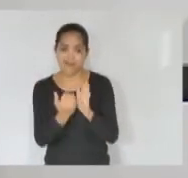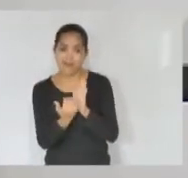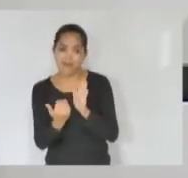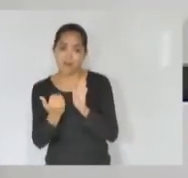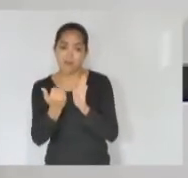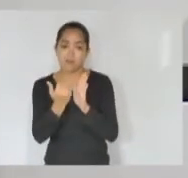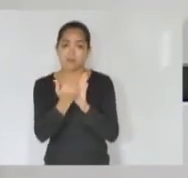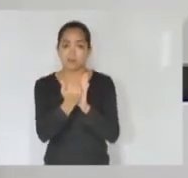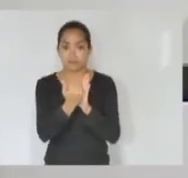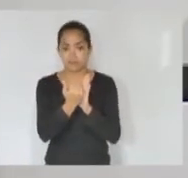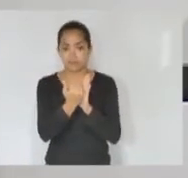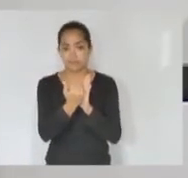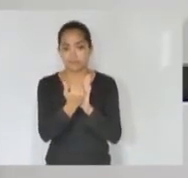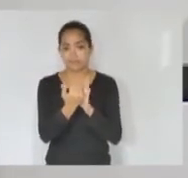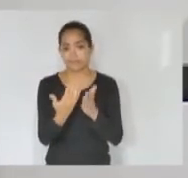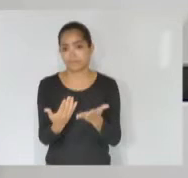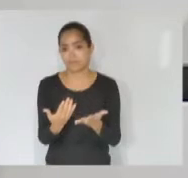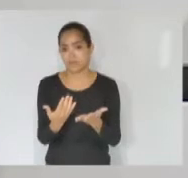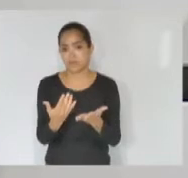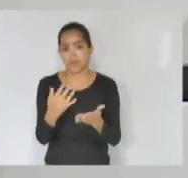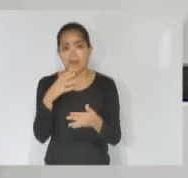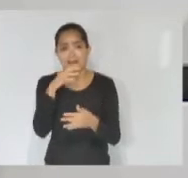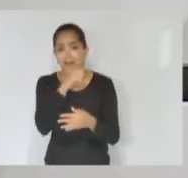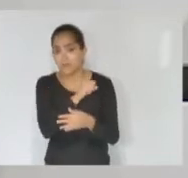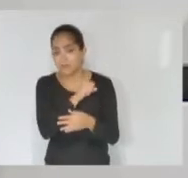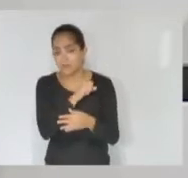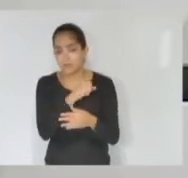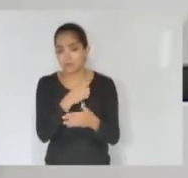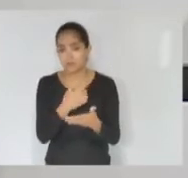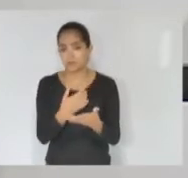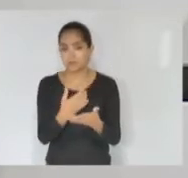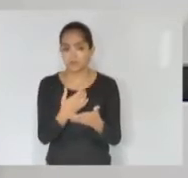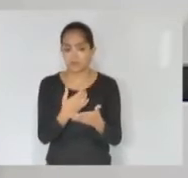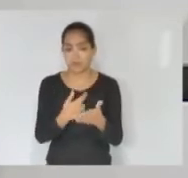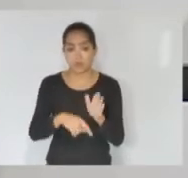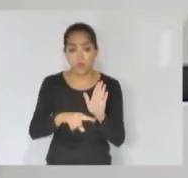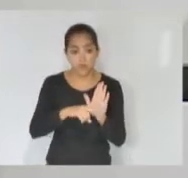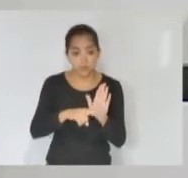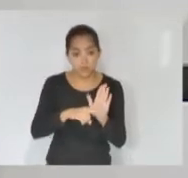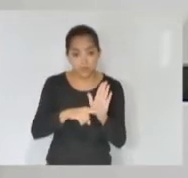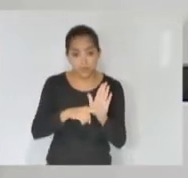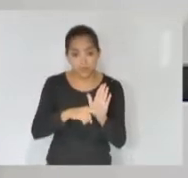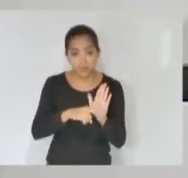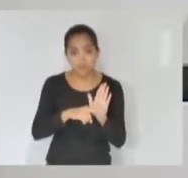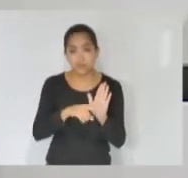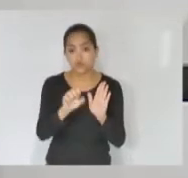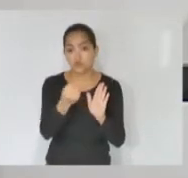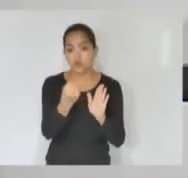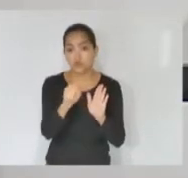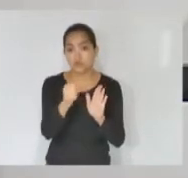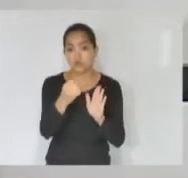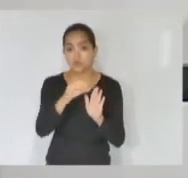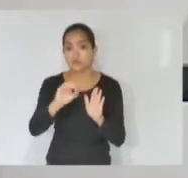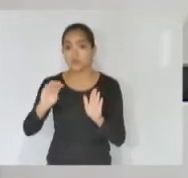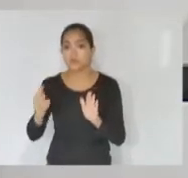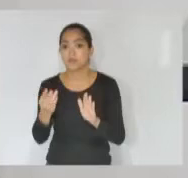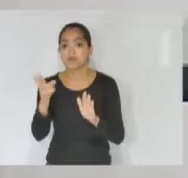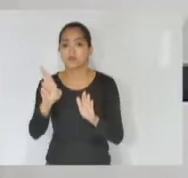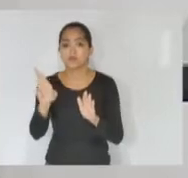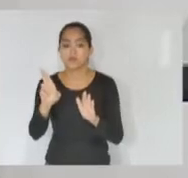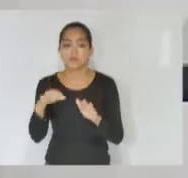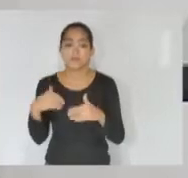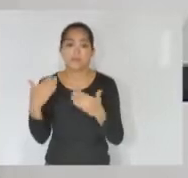448%. Nada cresce tão rápido assim. Saímos de um déficit de um pouco menos de 800 milhões de reais para hoje,